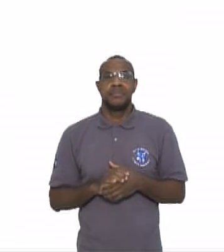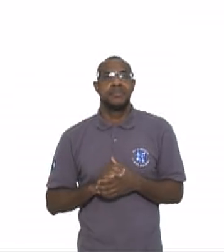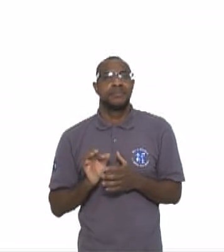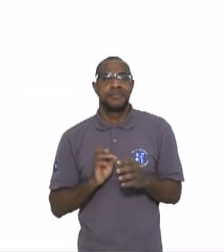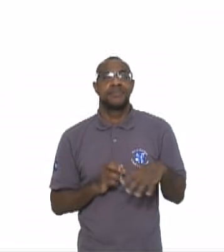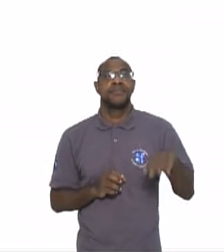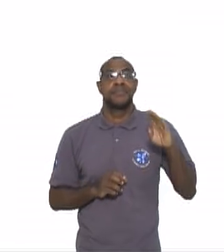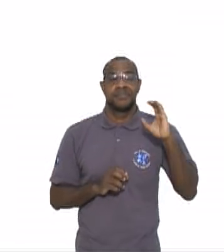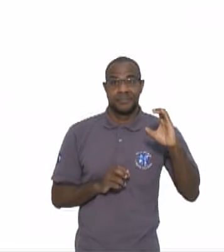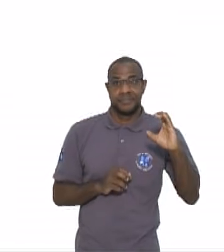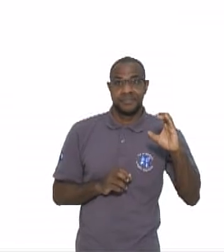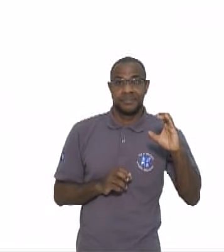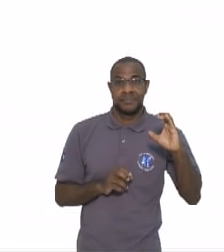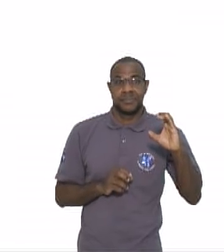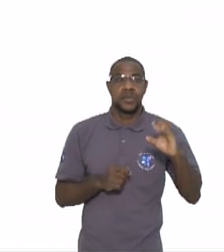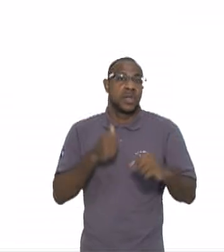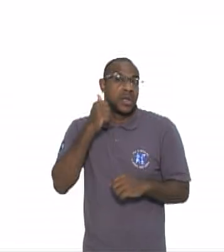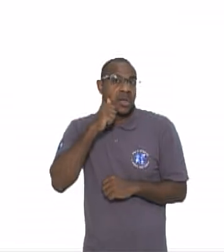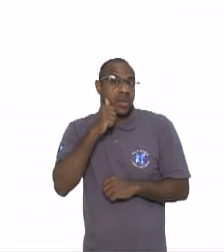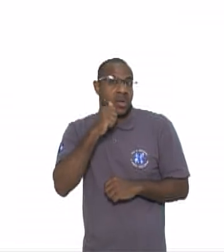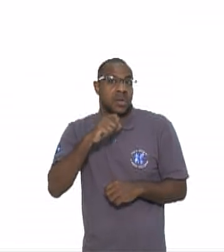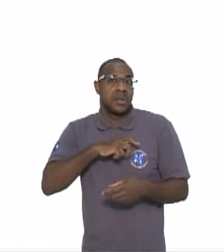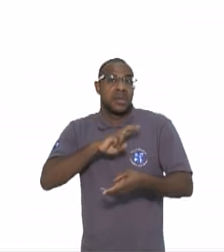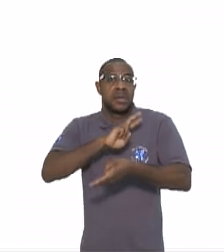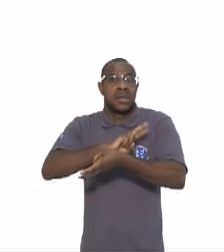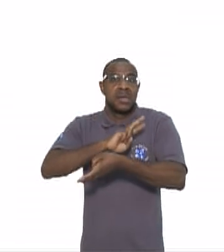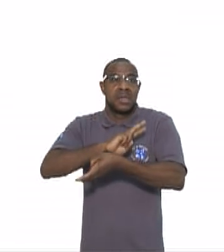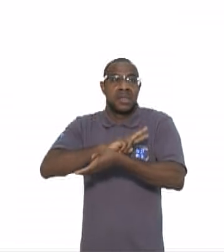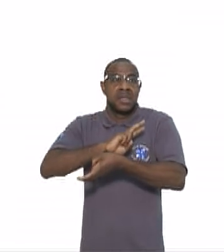viu. C. As superfêmeas possuem cromossomo